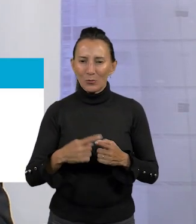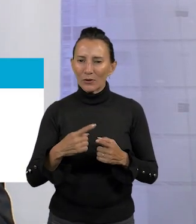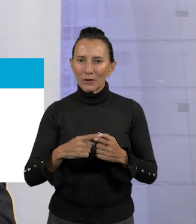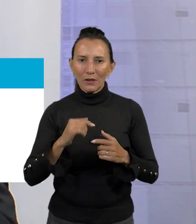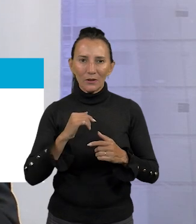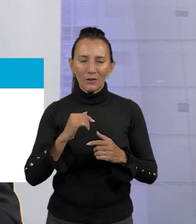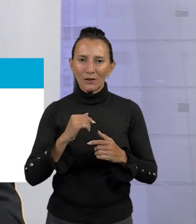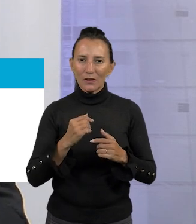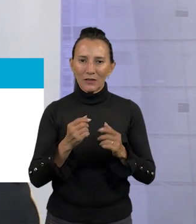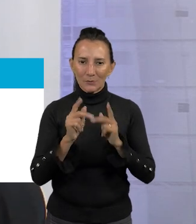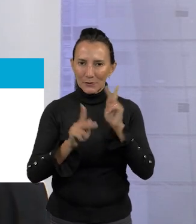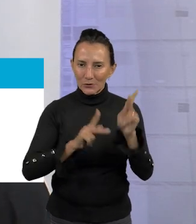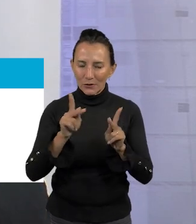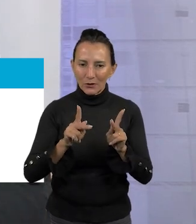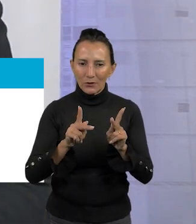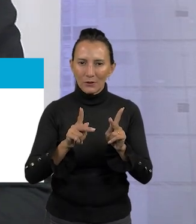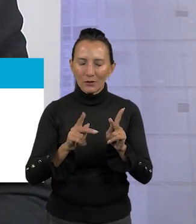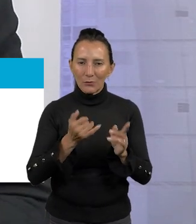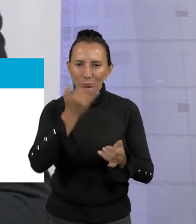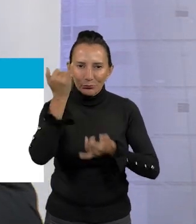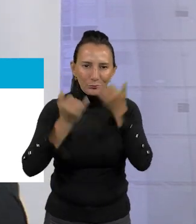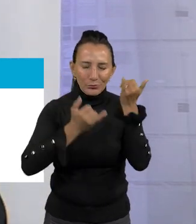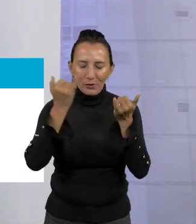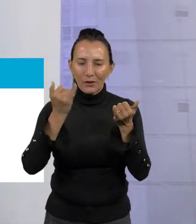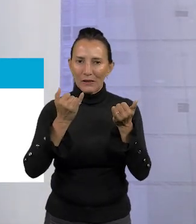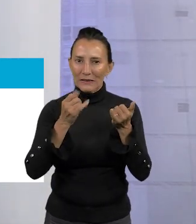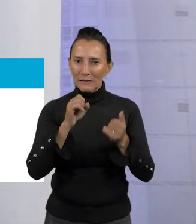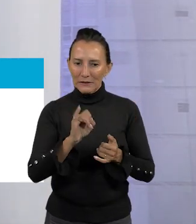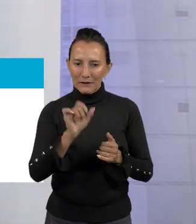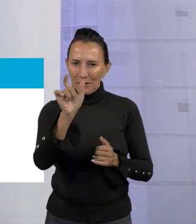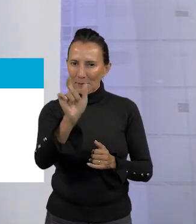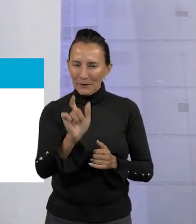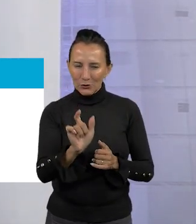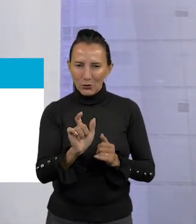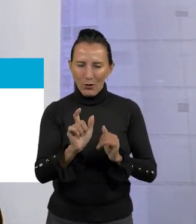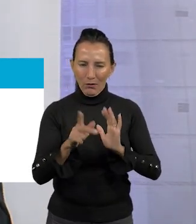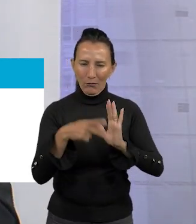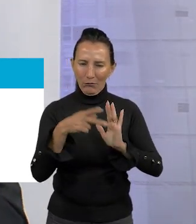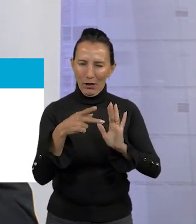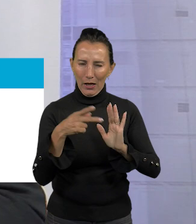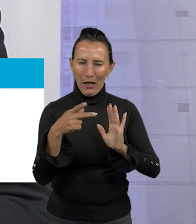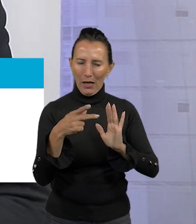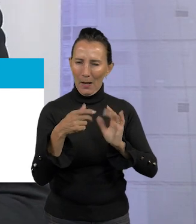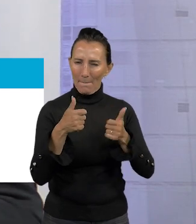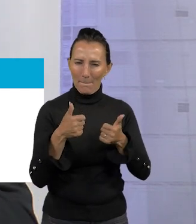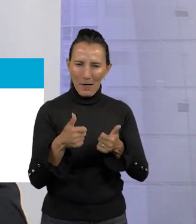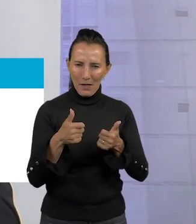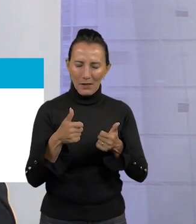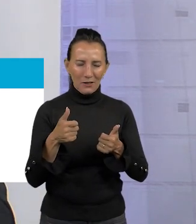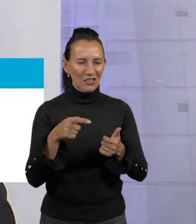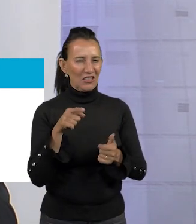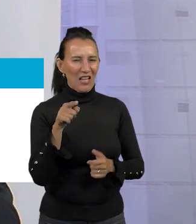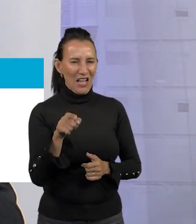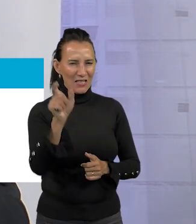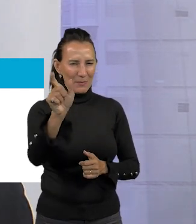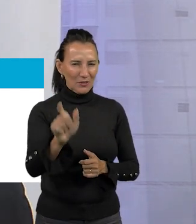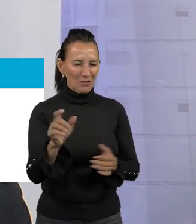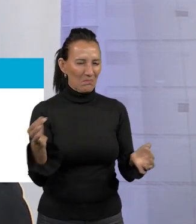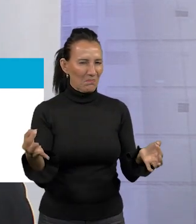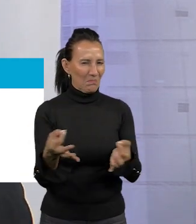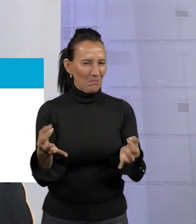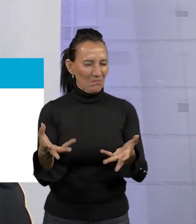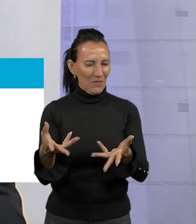em muitas coisas se alguém não tropeça em palavras o tal varão é perfeito e Poderoso para também